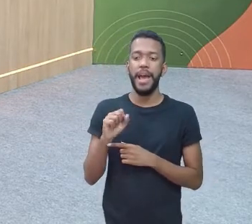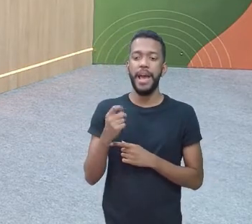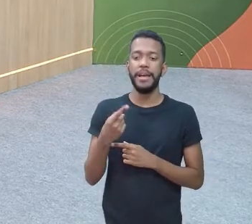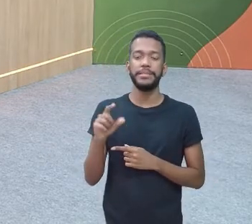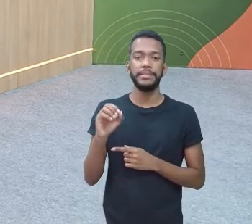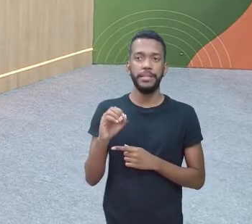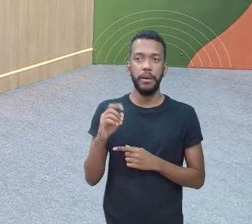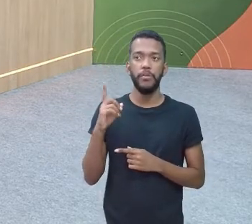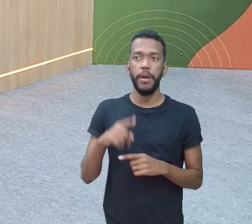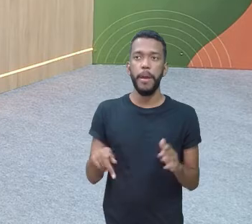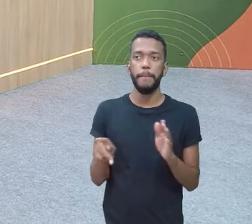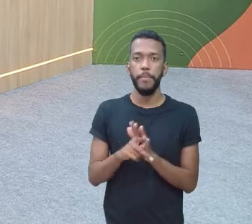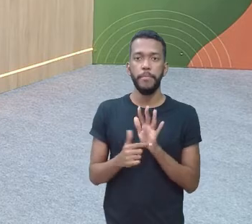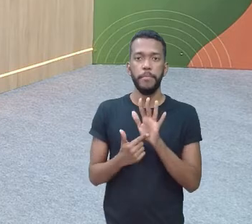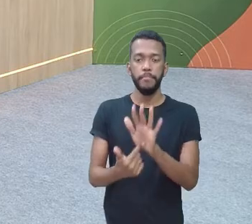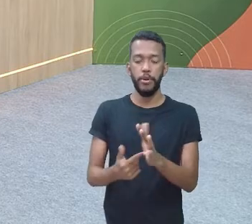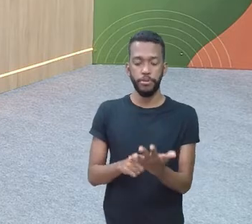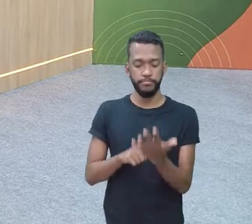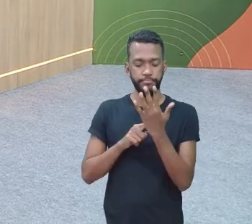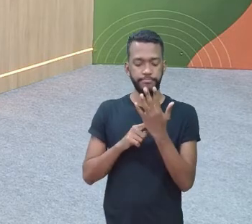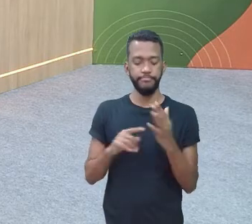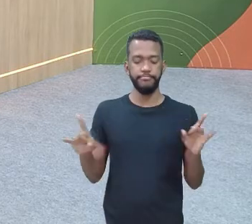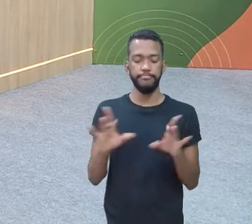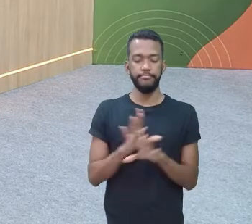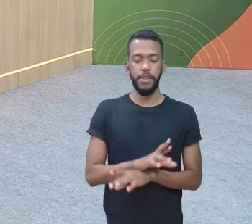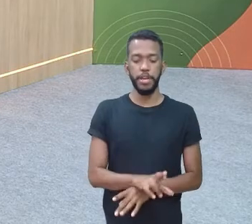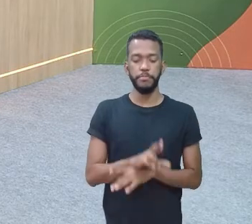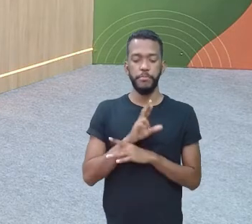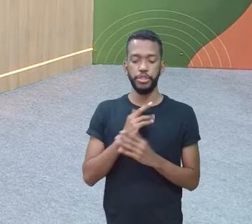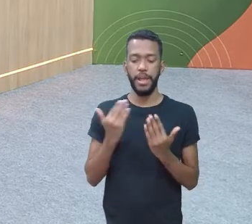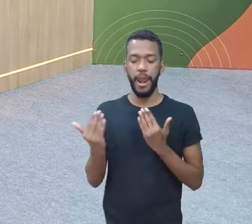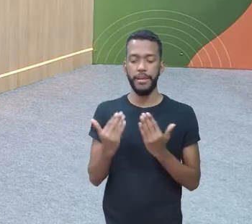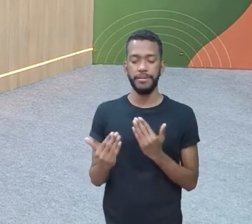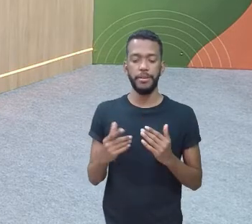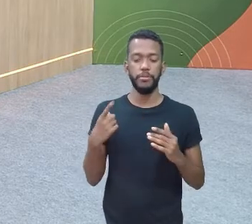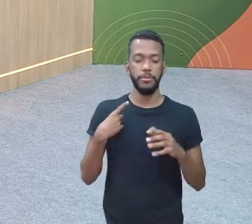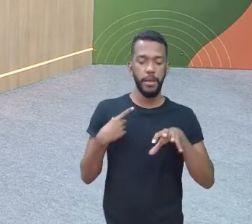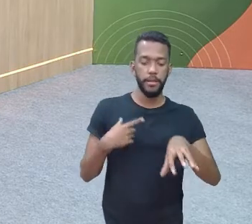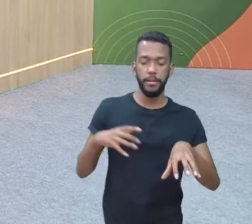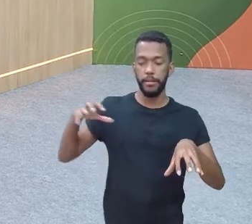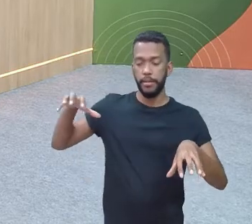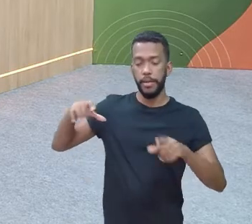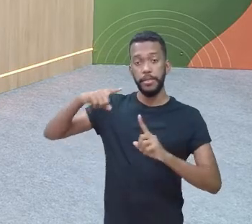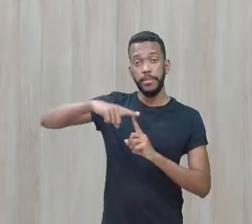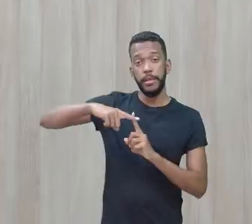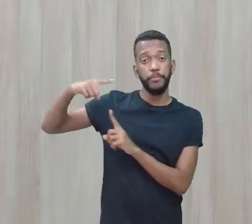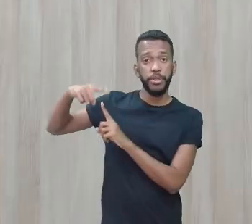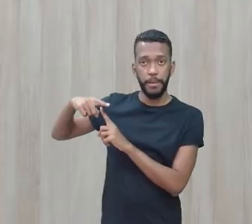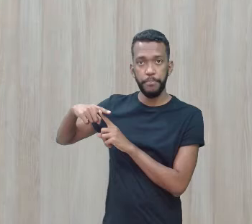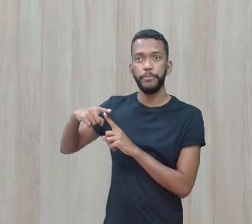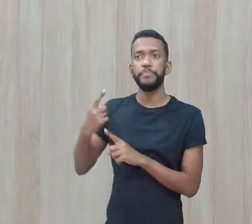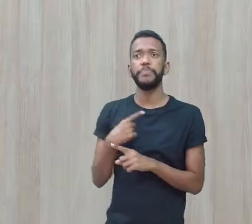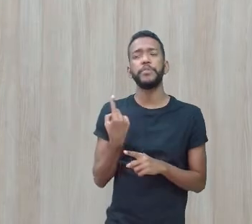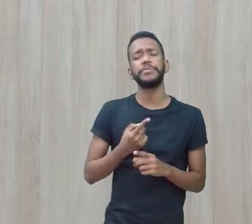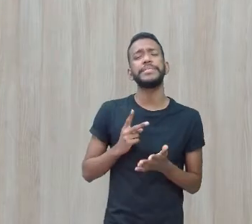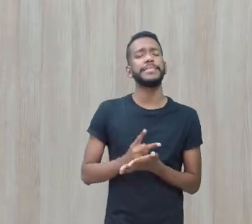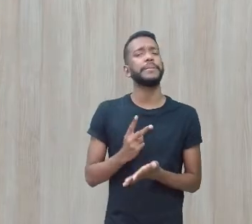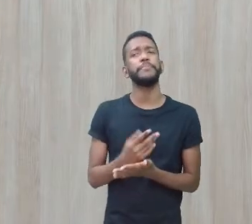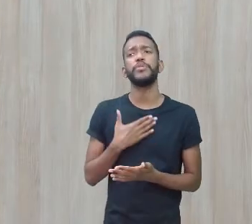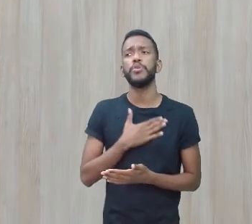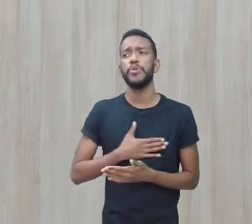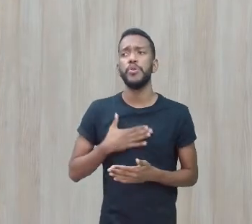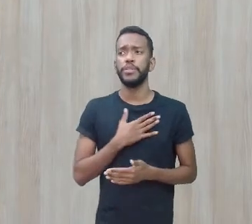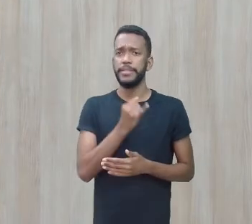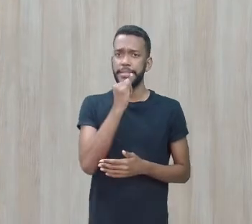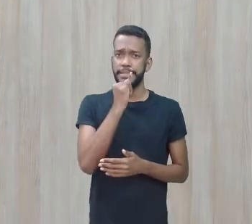a fração que mostra para a gente qual é essa relação entre essas grandezas, tá? E aí, eu sempre gosto de trazer o exemplo para ficar um